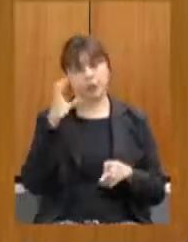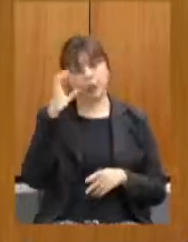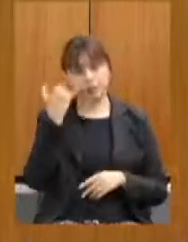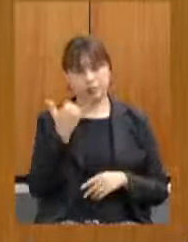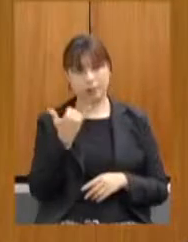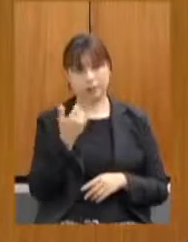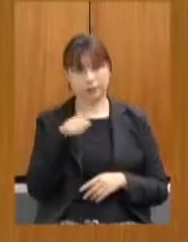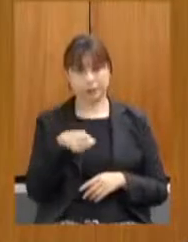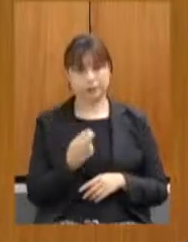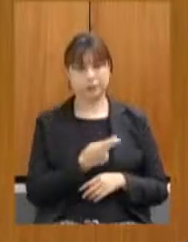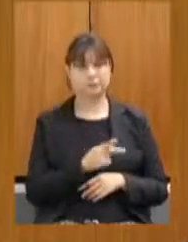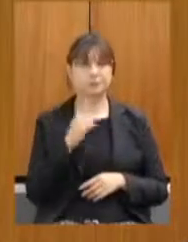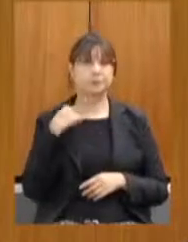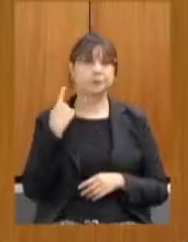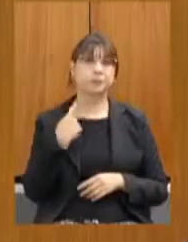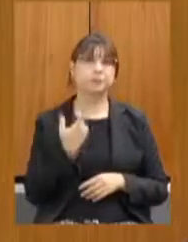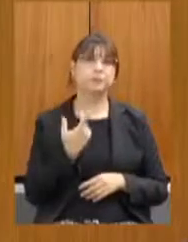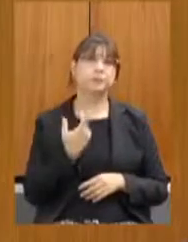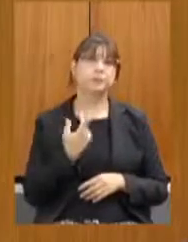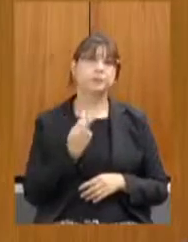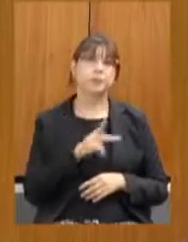pela pergunta